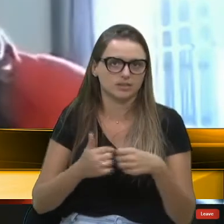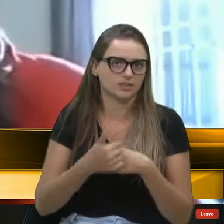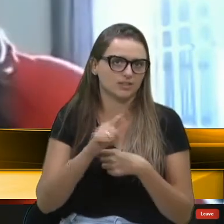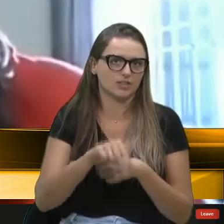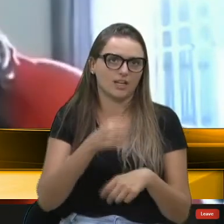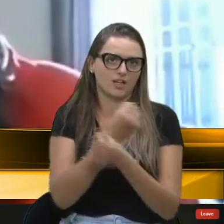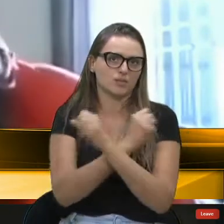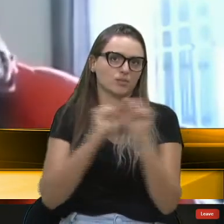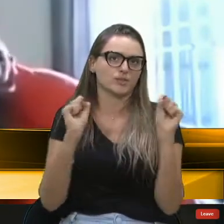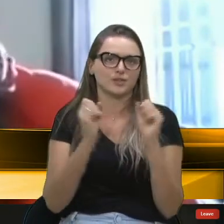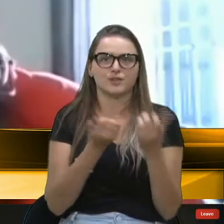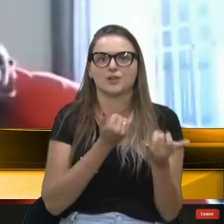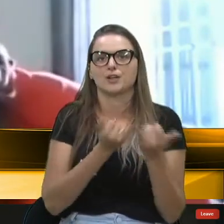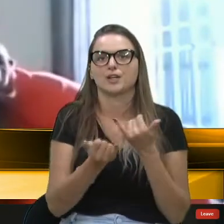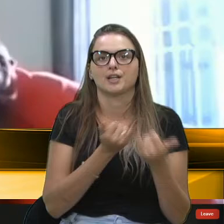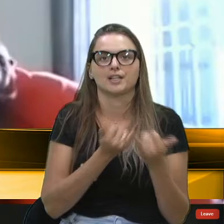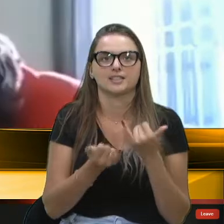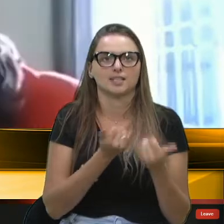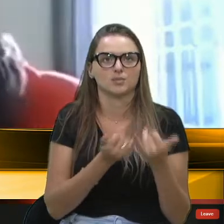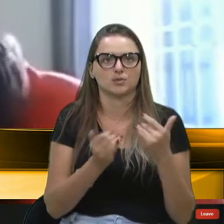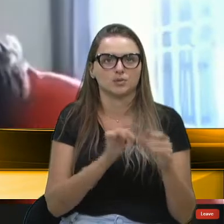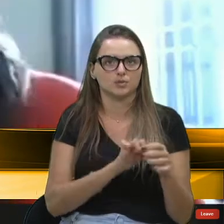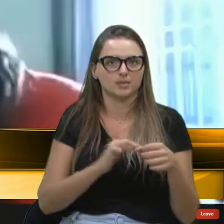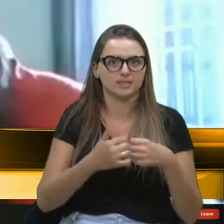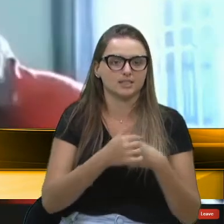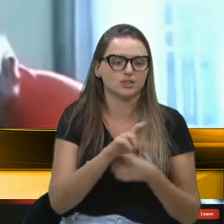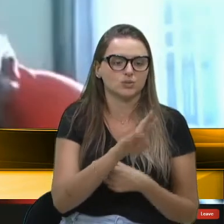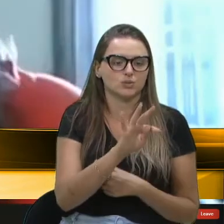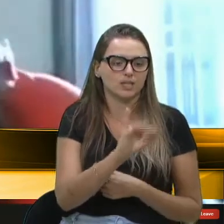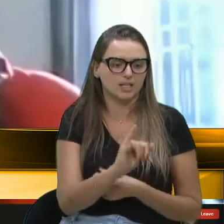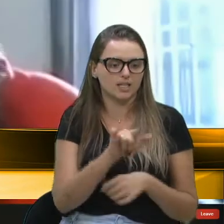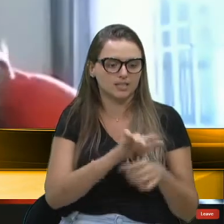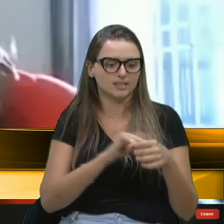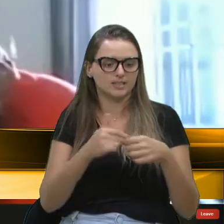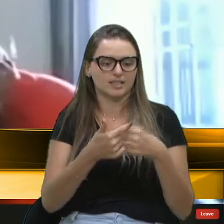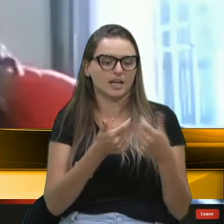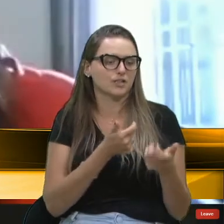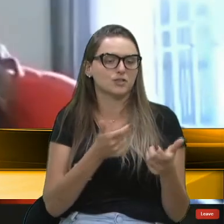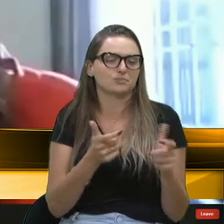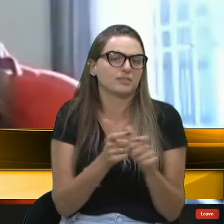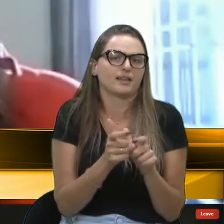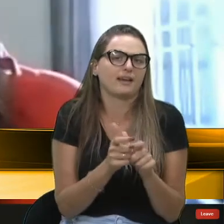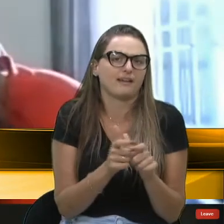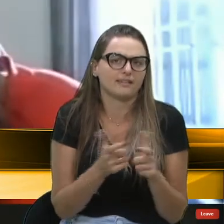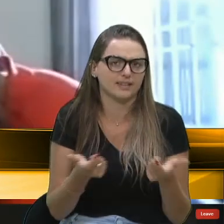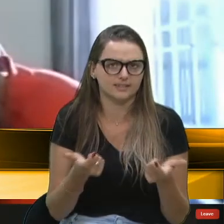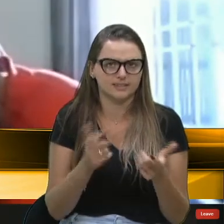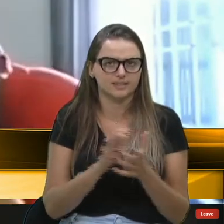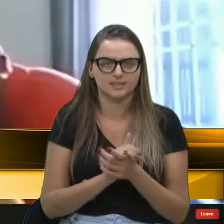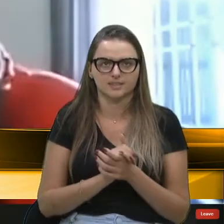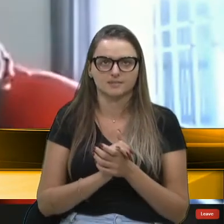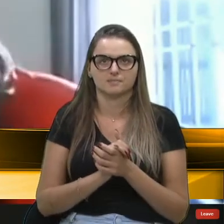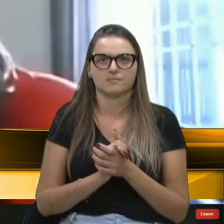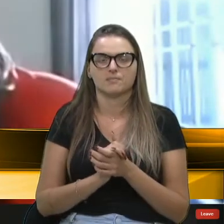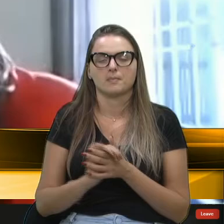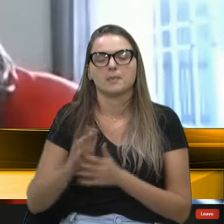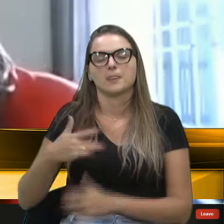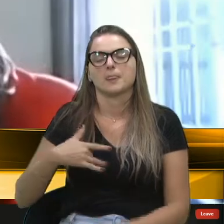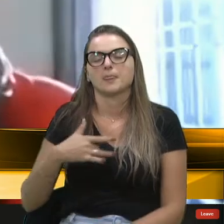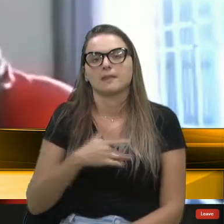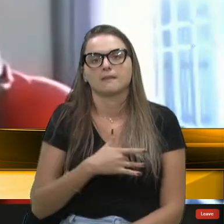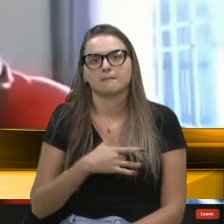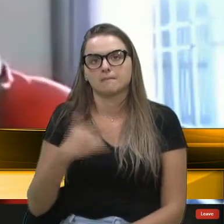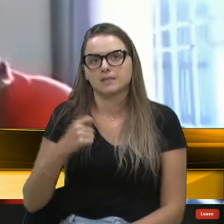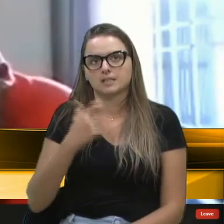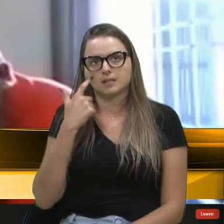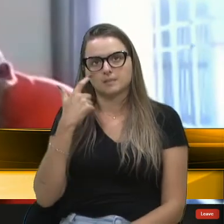ter um hospital de UTI em cidadezinhas pequenas com UTI. Então, a questão da saúde, ela precisa ser